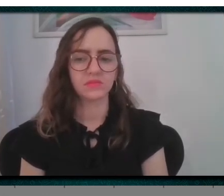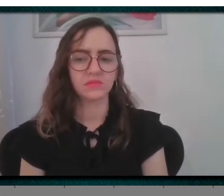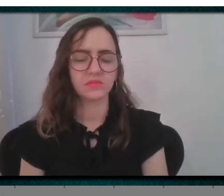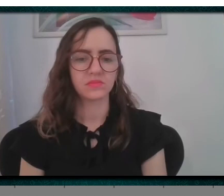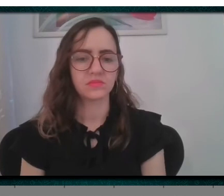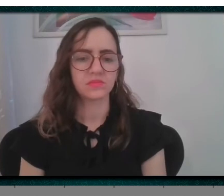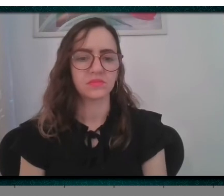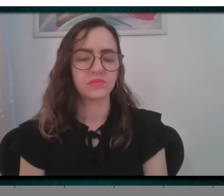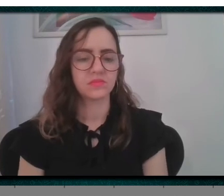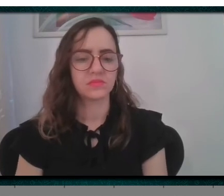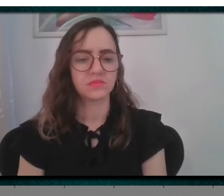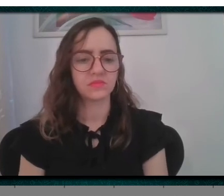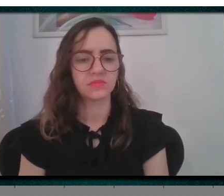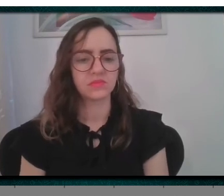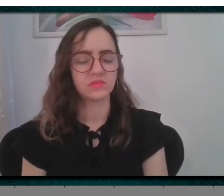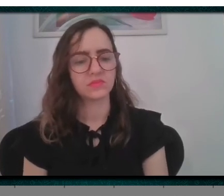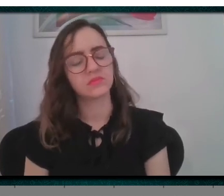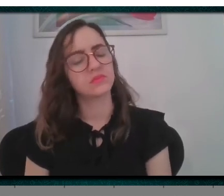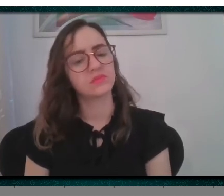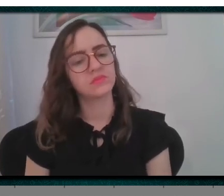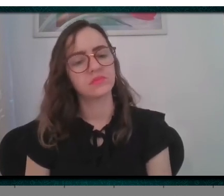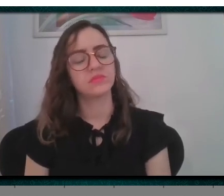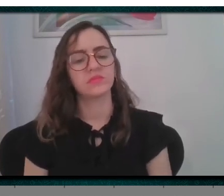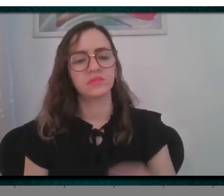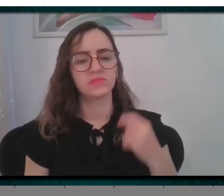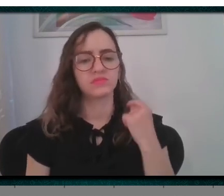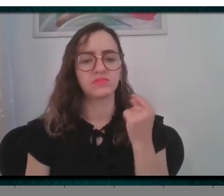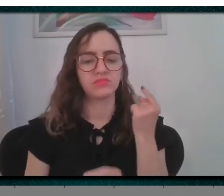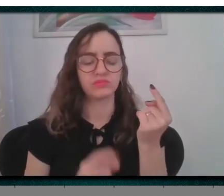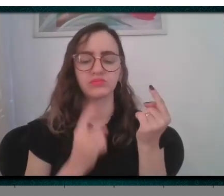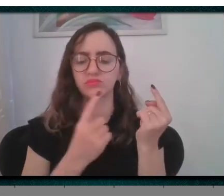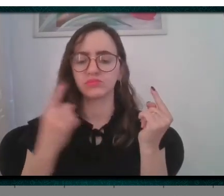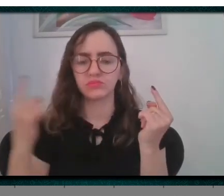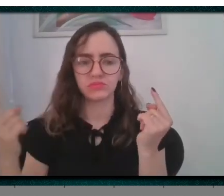Se a concentração do meu HCl é, sei lá,